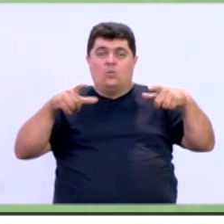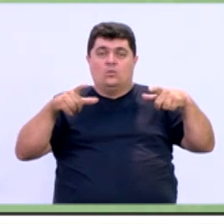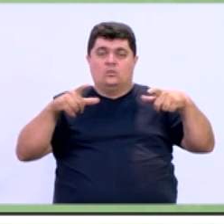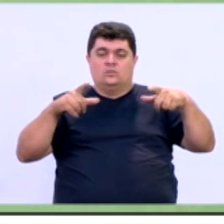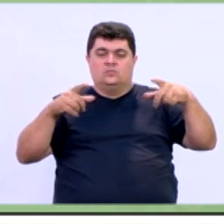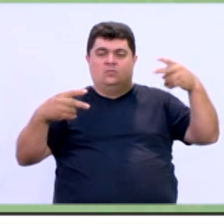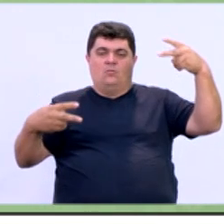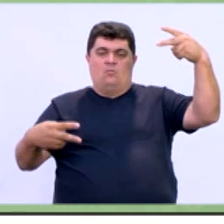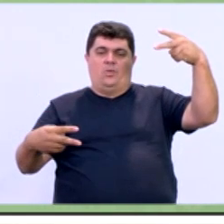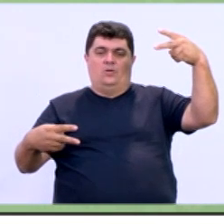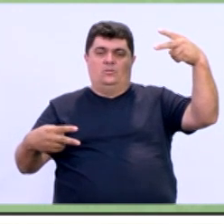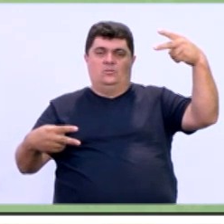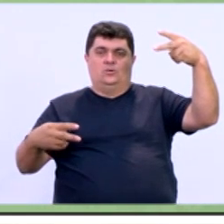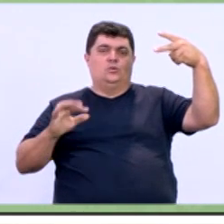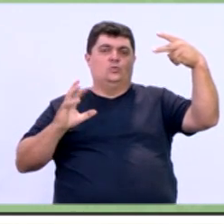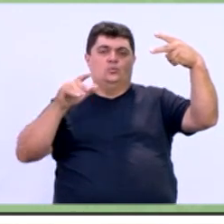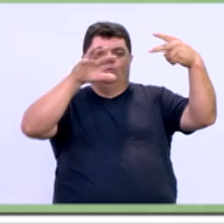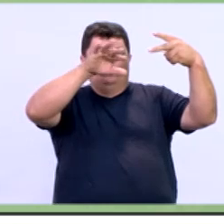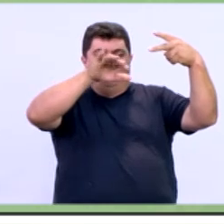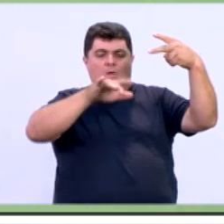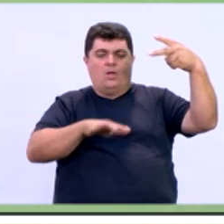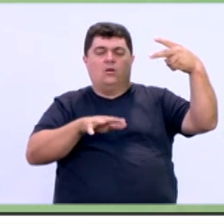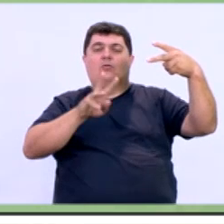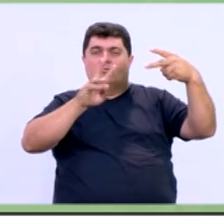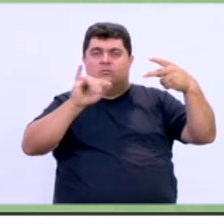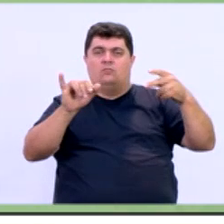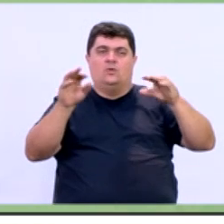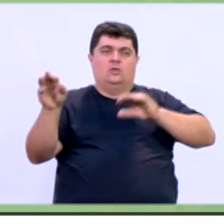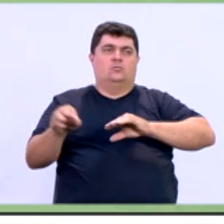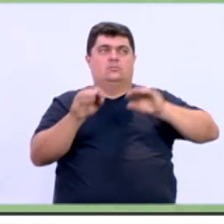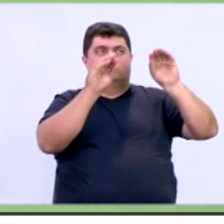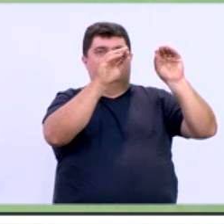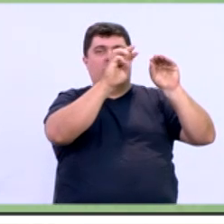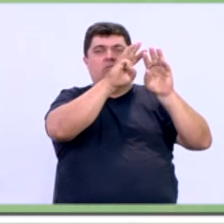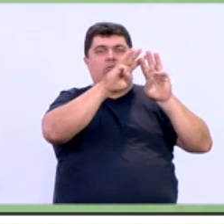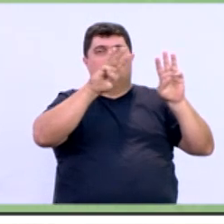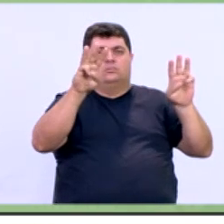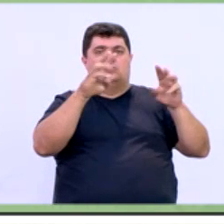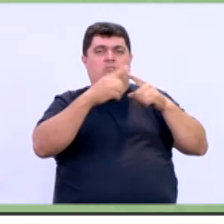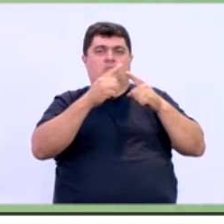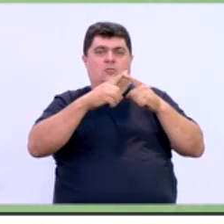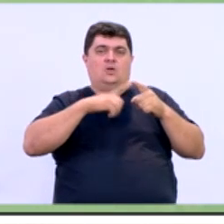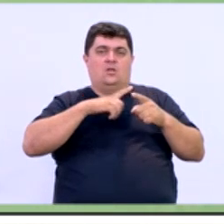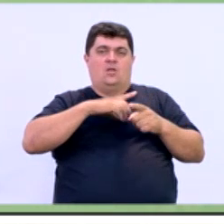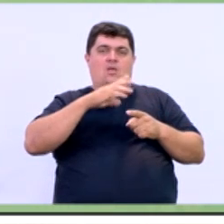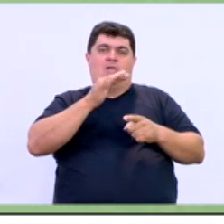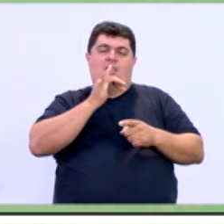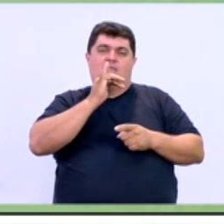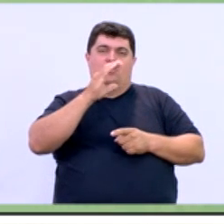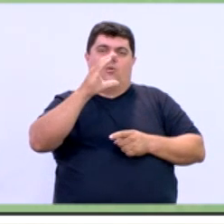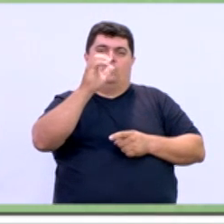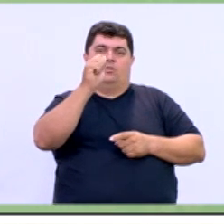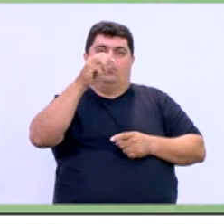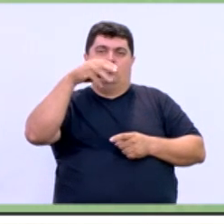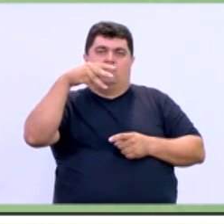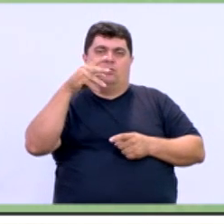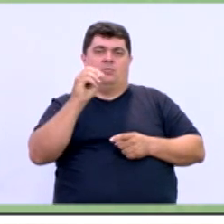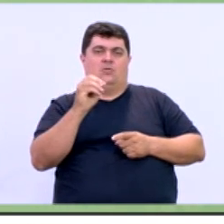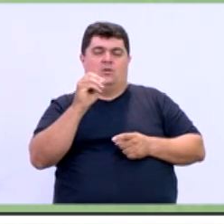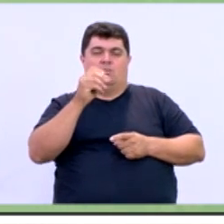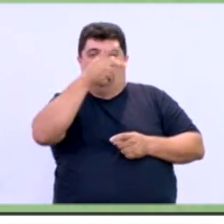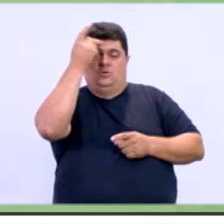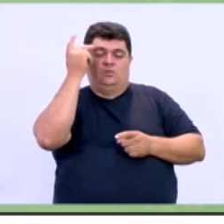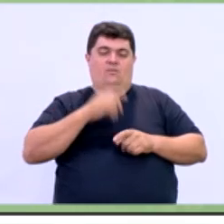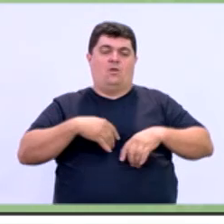de um formulário. Então, quando a gente está falando em formulário, a gente vem com a ideia de campos, normalmente de